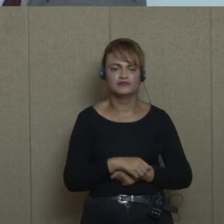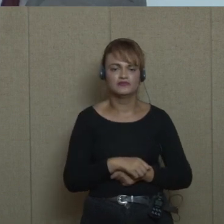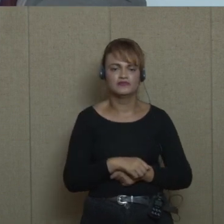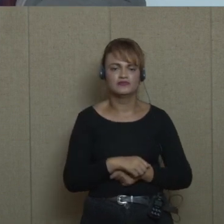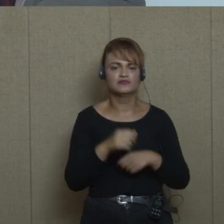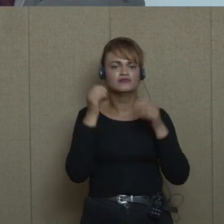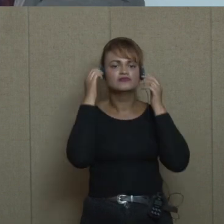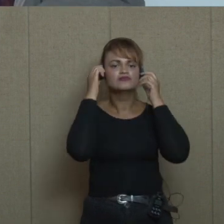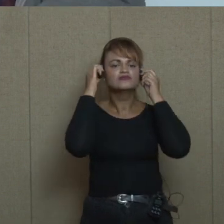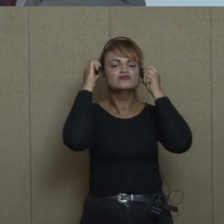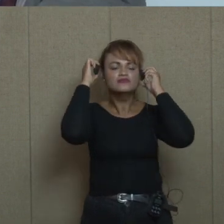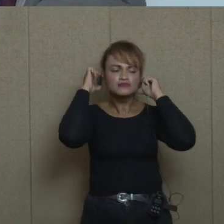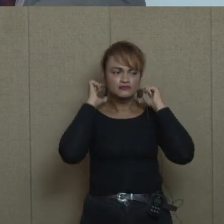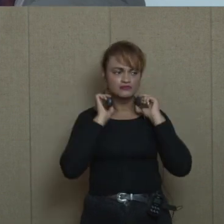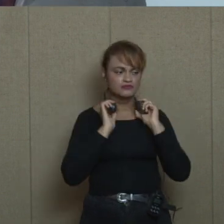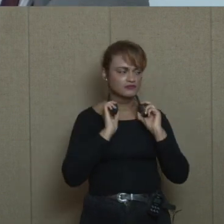Sim.